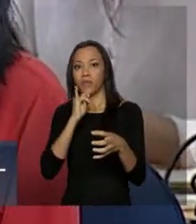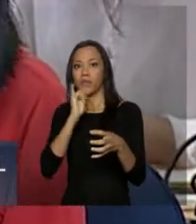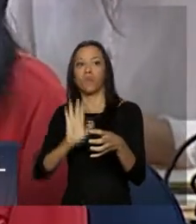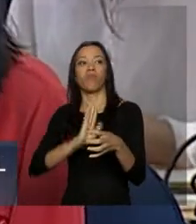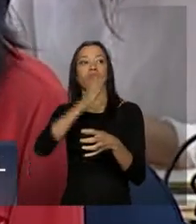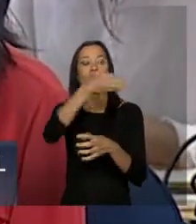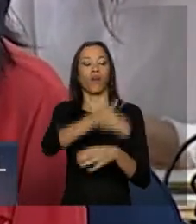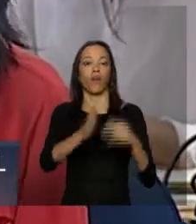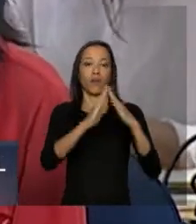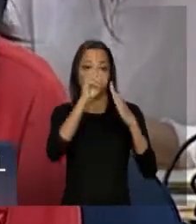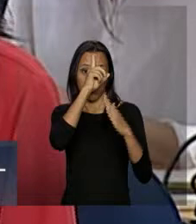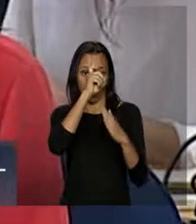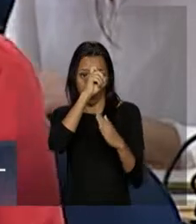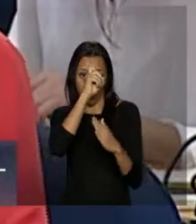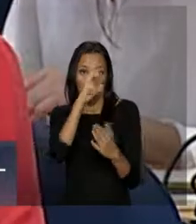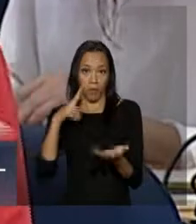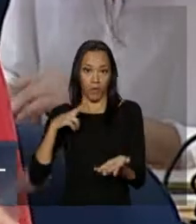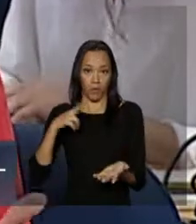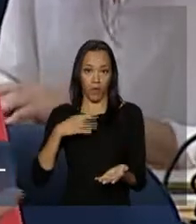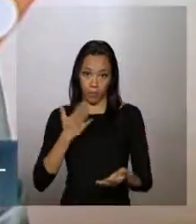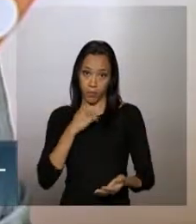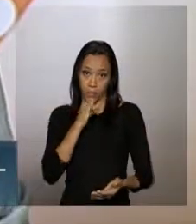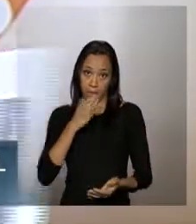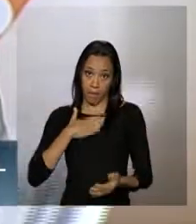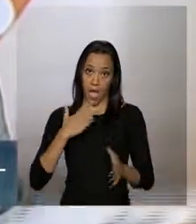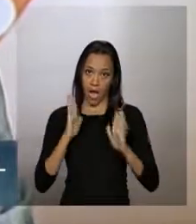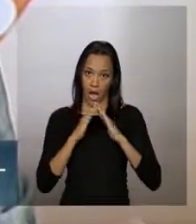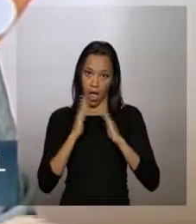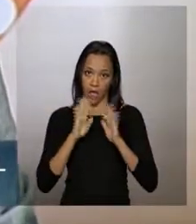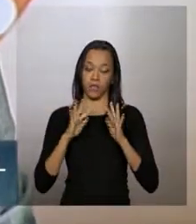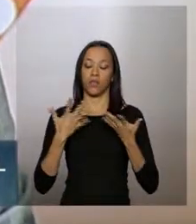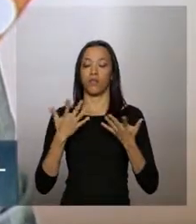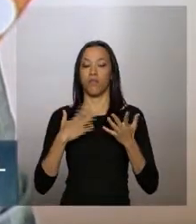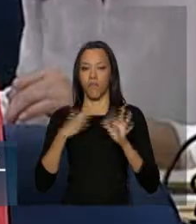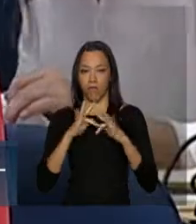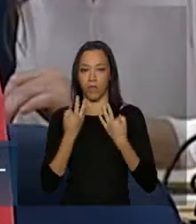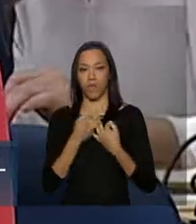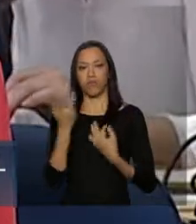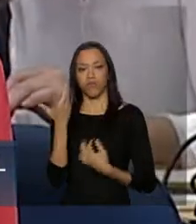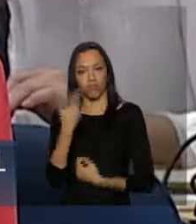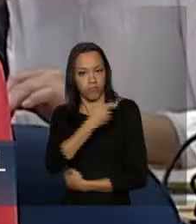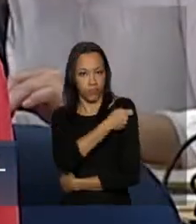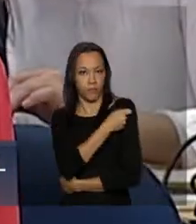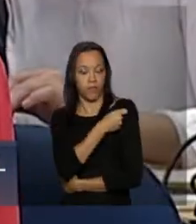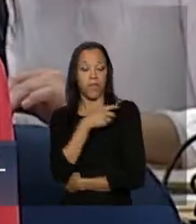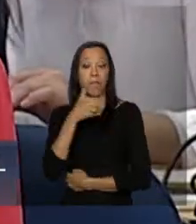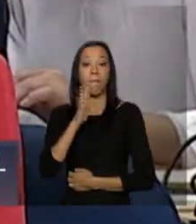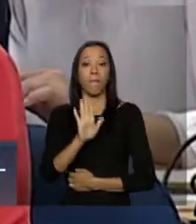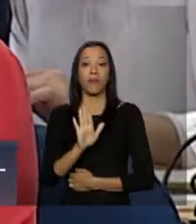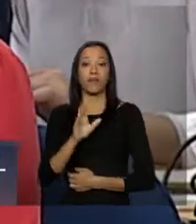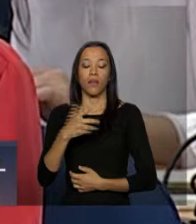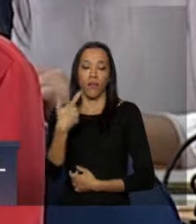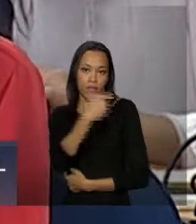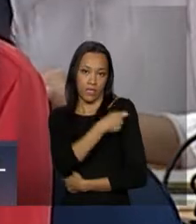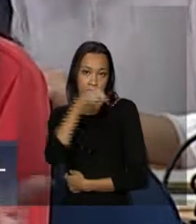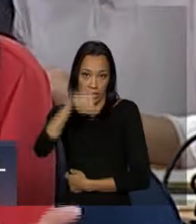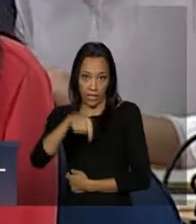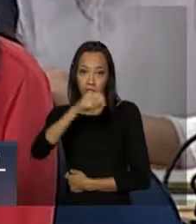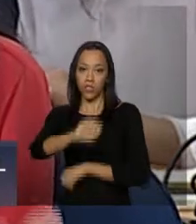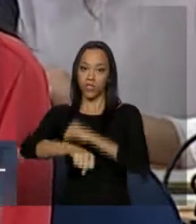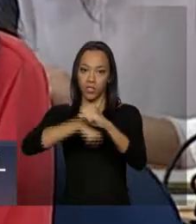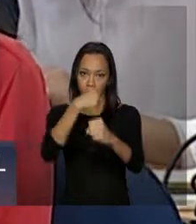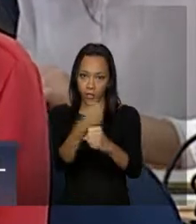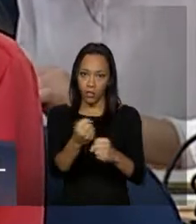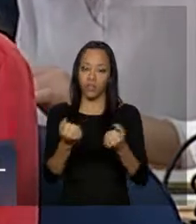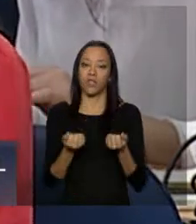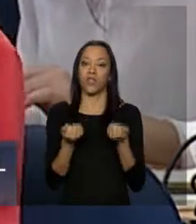vacina. Por exemplo, é o meu caso. Na minha casa, a gente costuma tomar vacina. A vacina desse ano, a que vai ser oferecida pelo